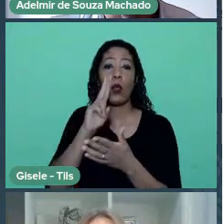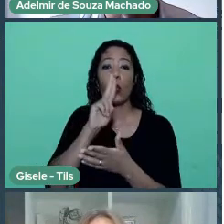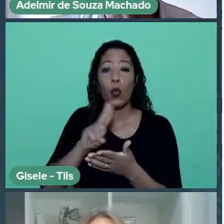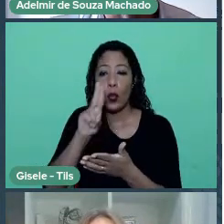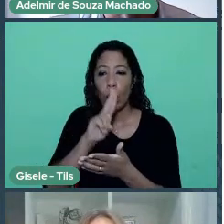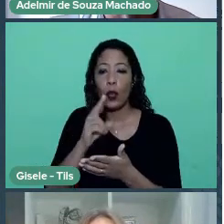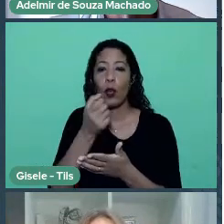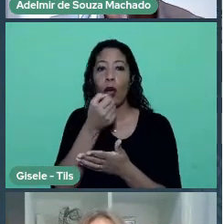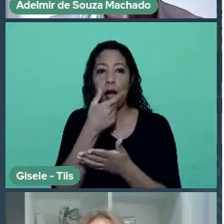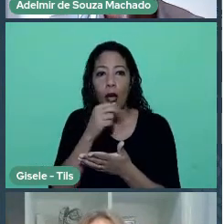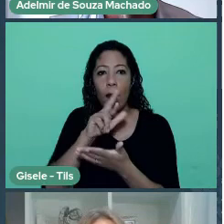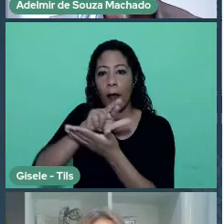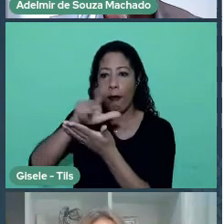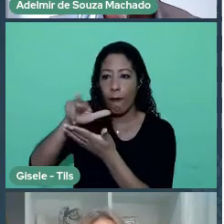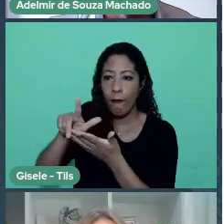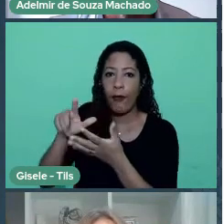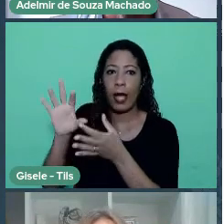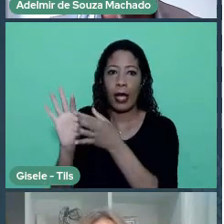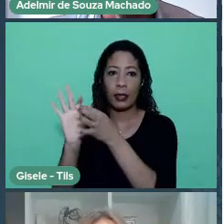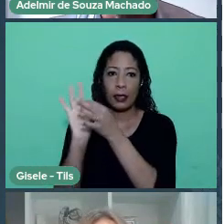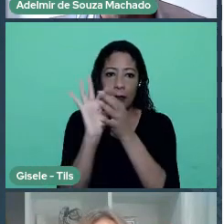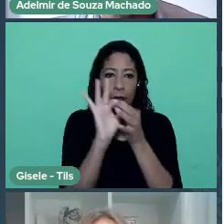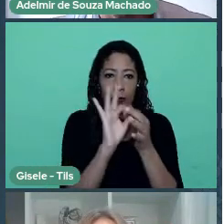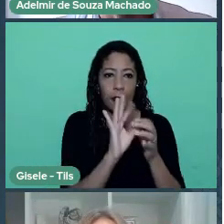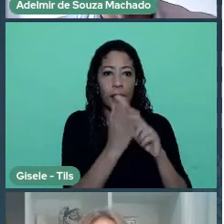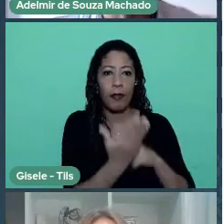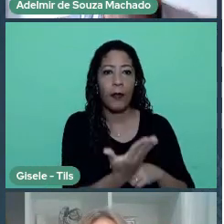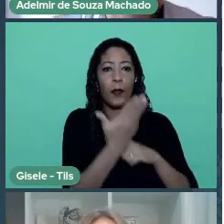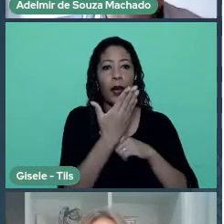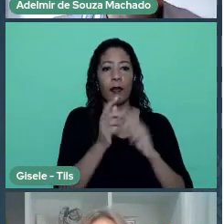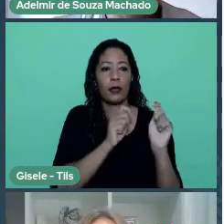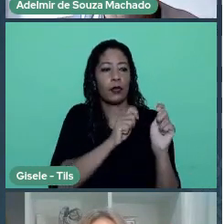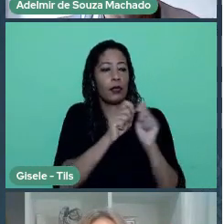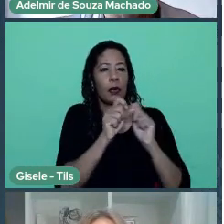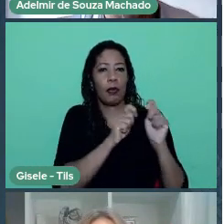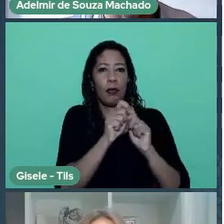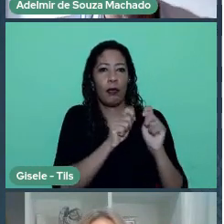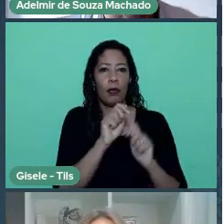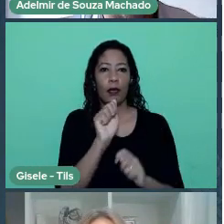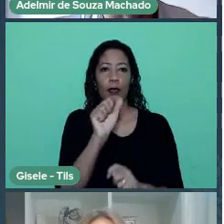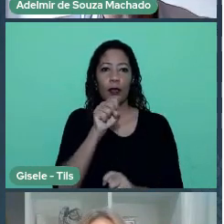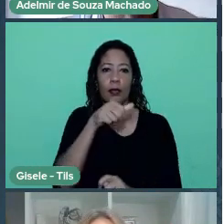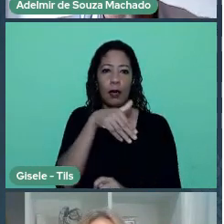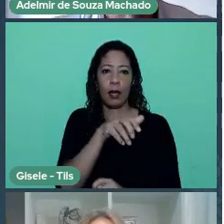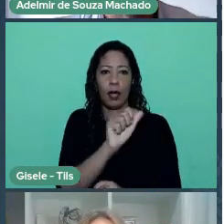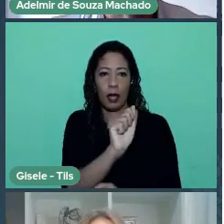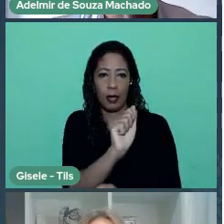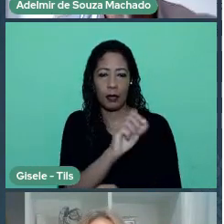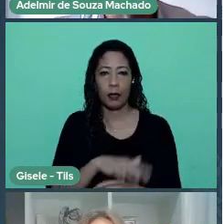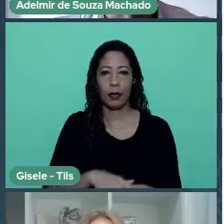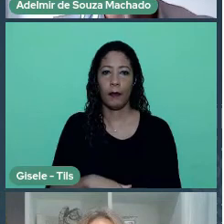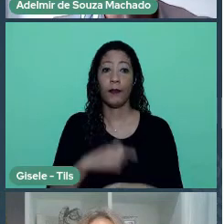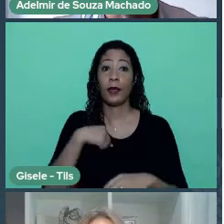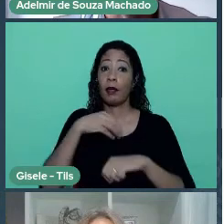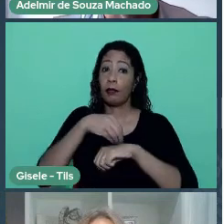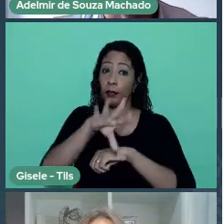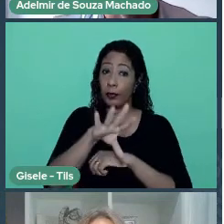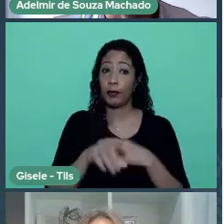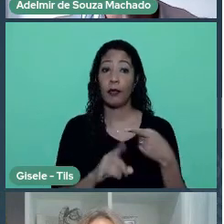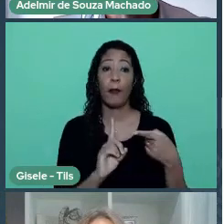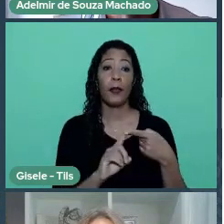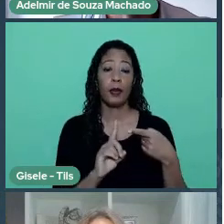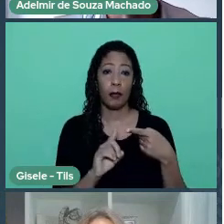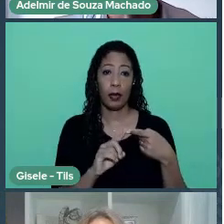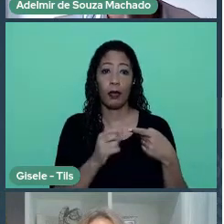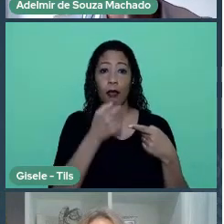broncodilatadores de longa duração para controlar melhor minha asma. Mas eu quero deixar aqui o recado. 1, a via inalatória é a